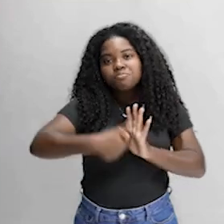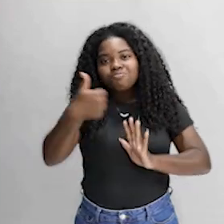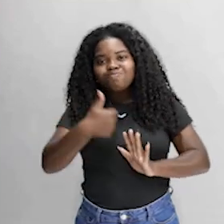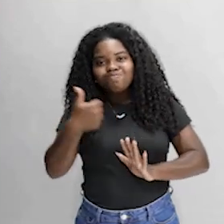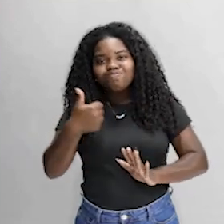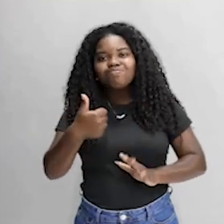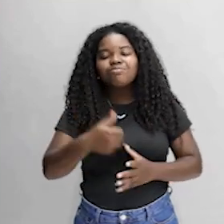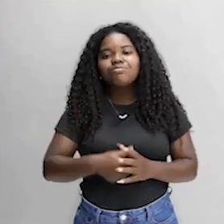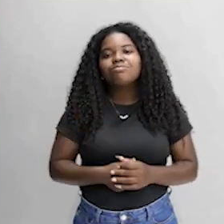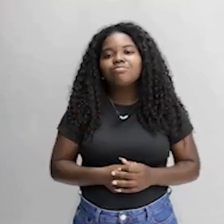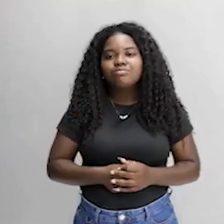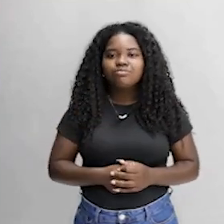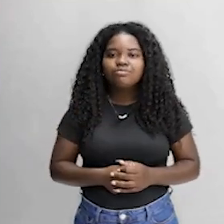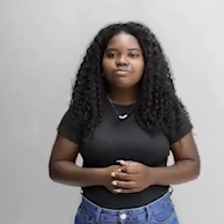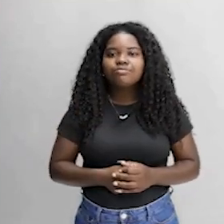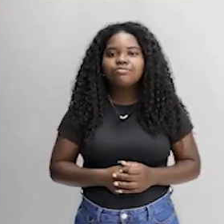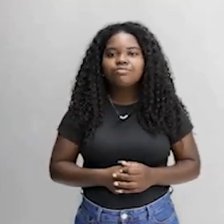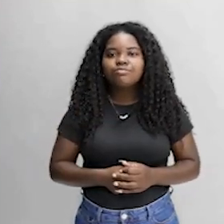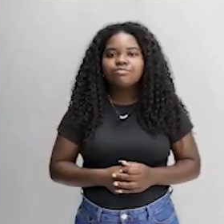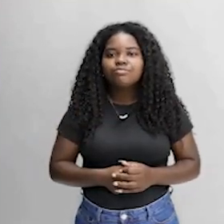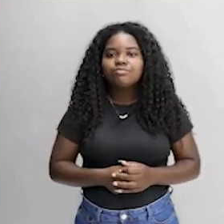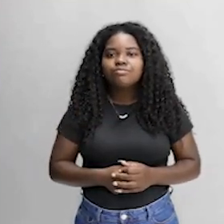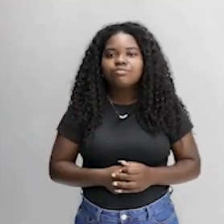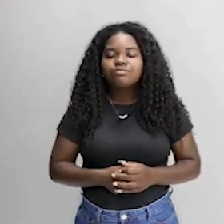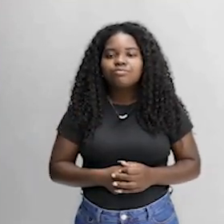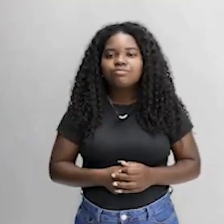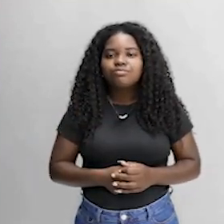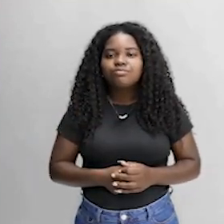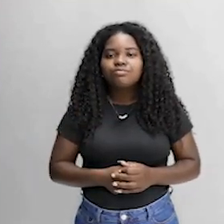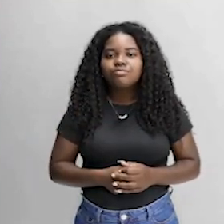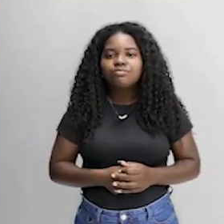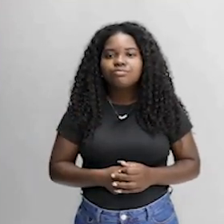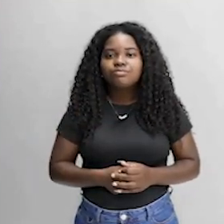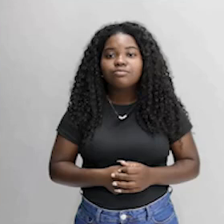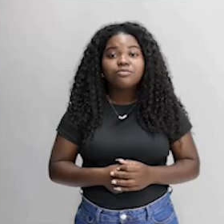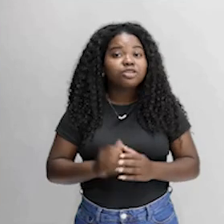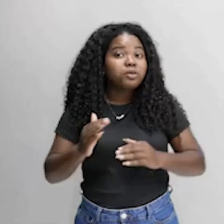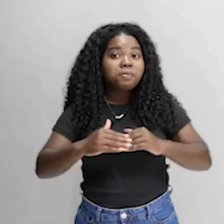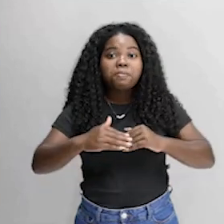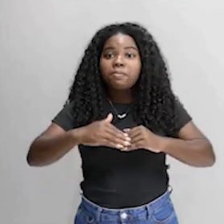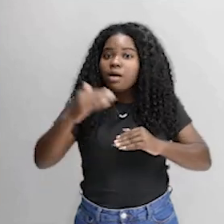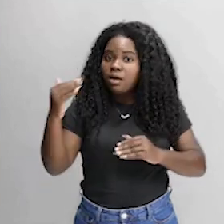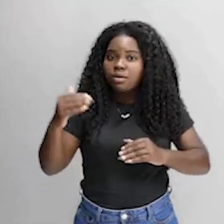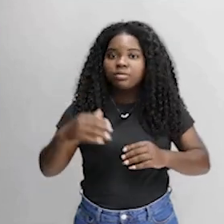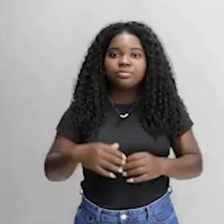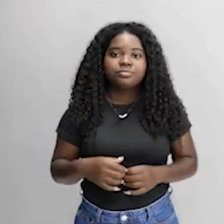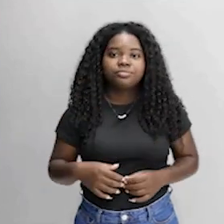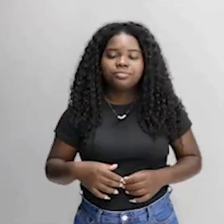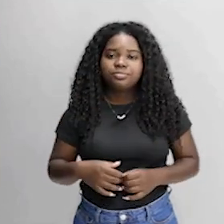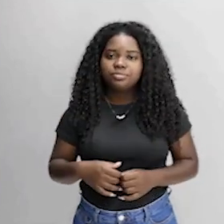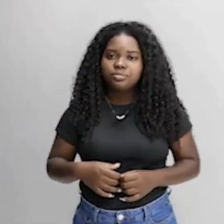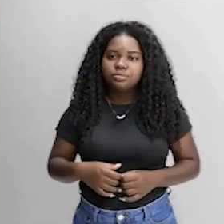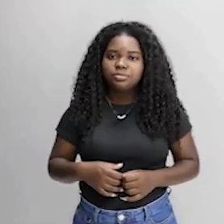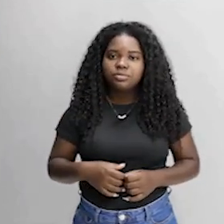vez na máxima extensão dele. Na máxima